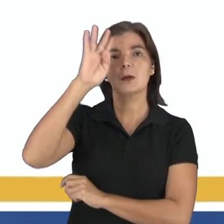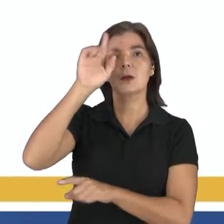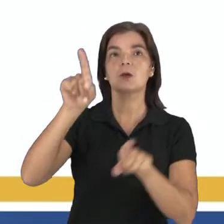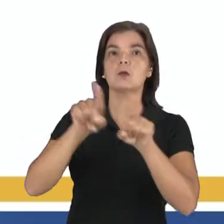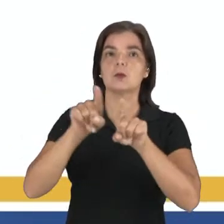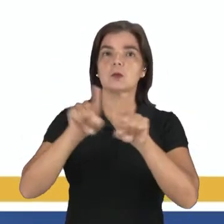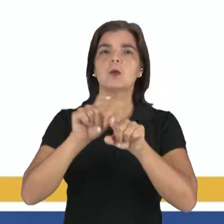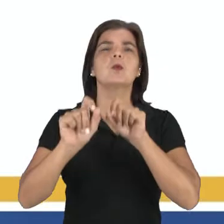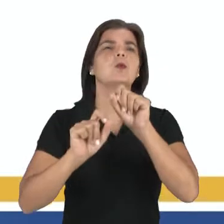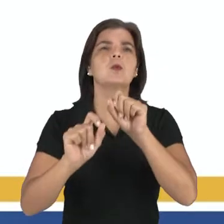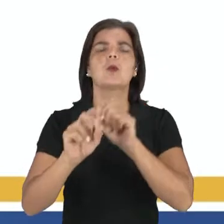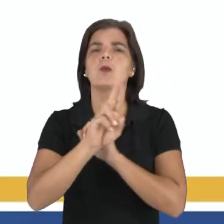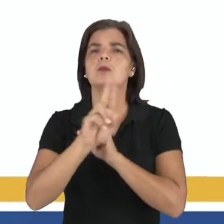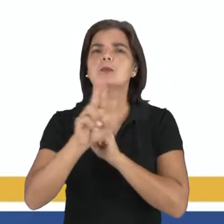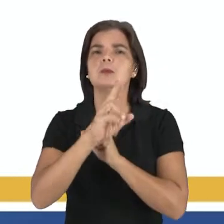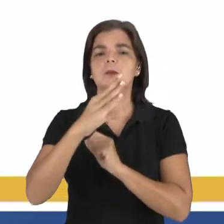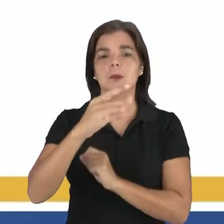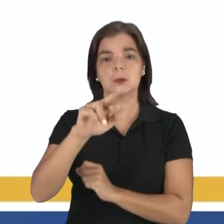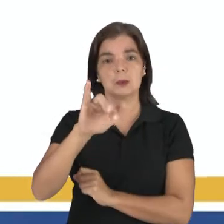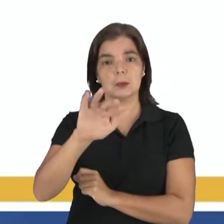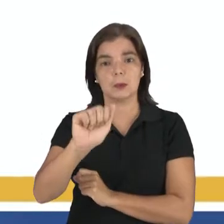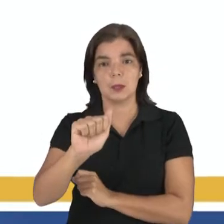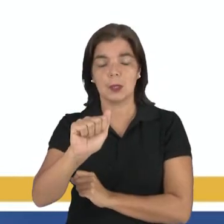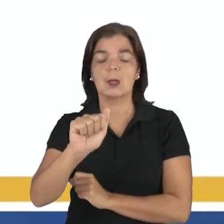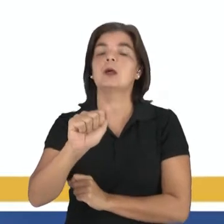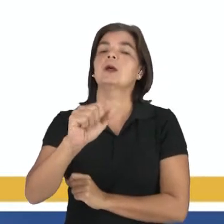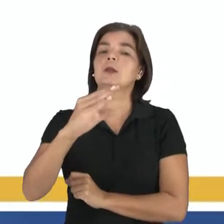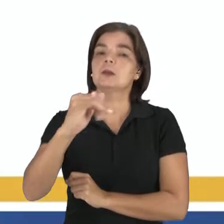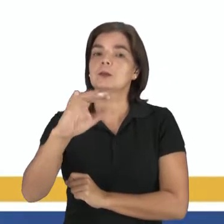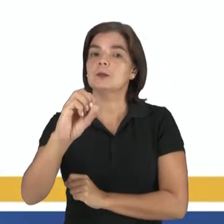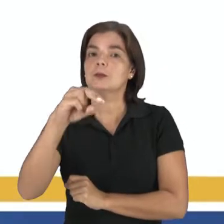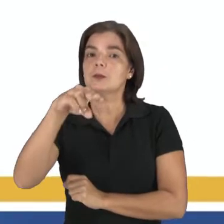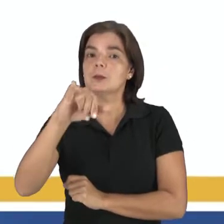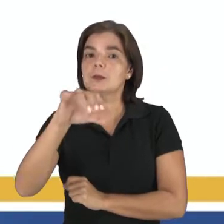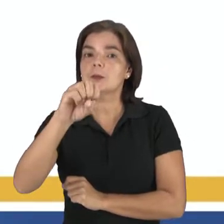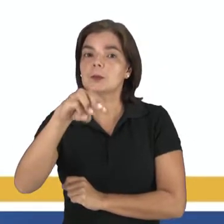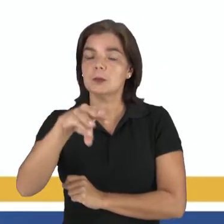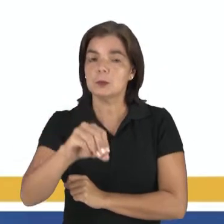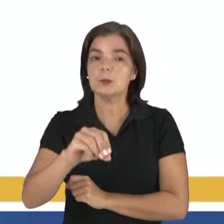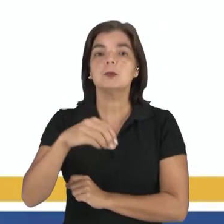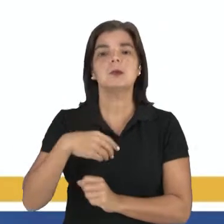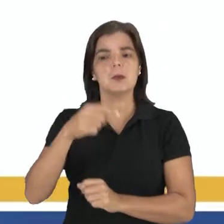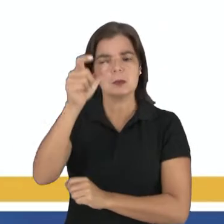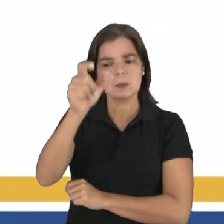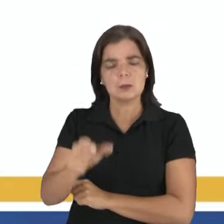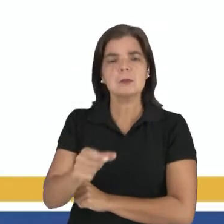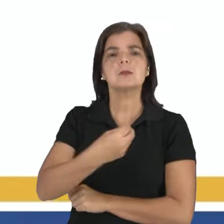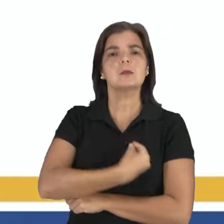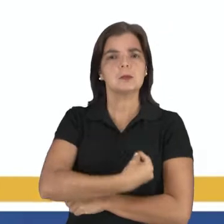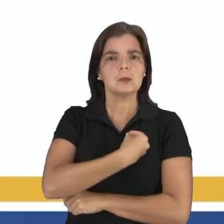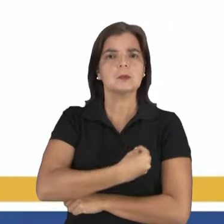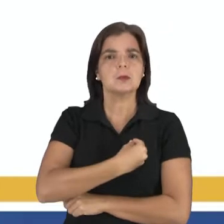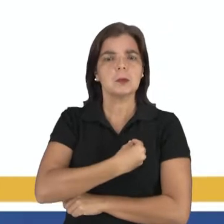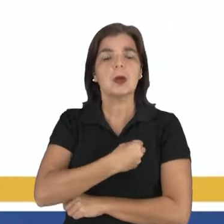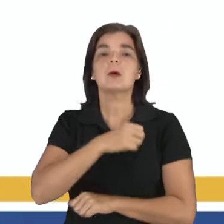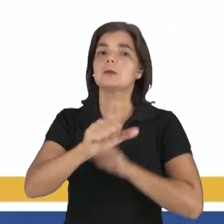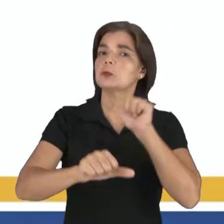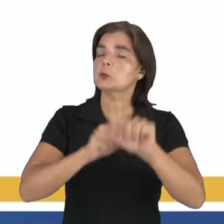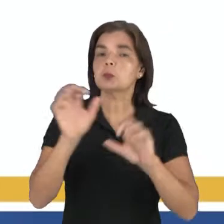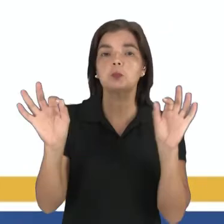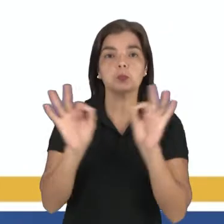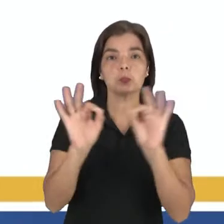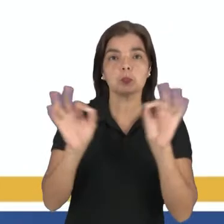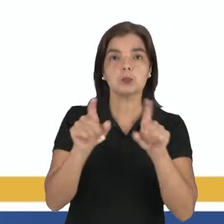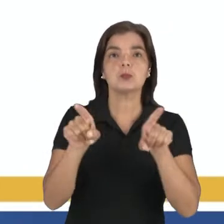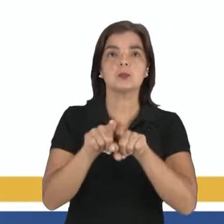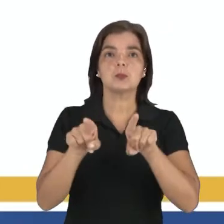de criacionismo. E esses seres, eles permaneciam imutáveis ao longo de gerações, ao longo do tempo, o que nós